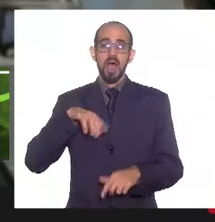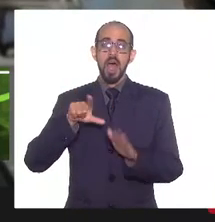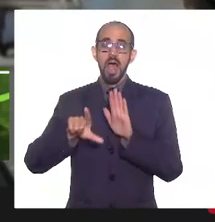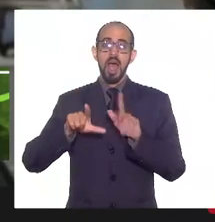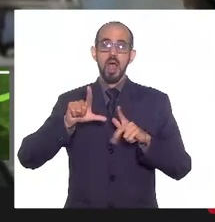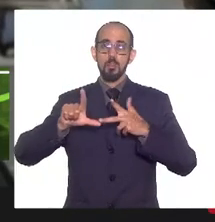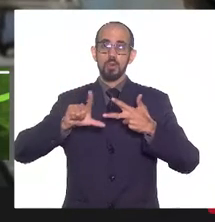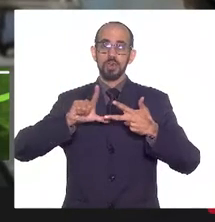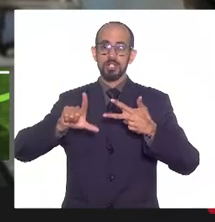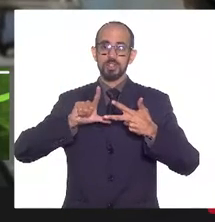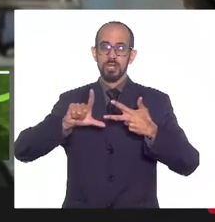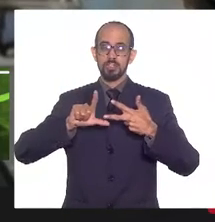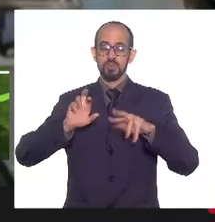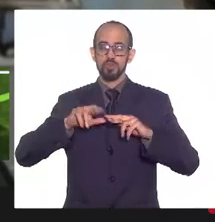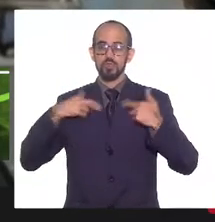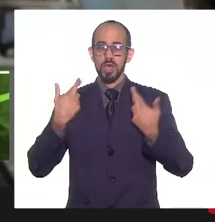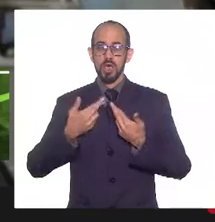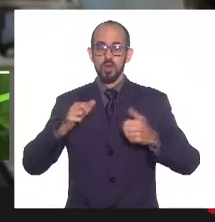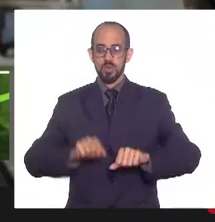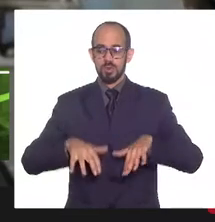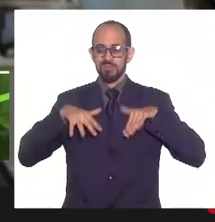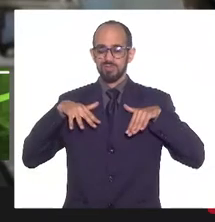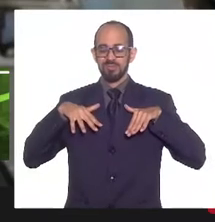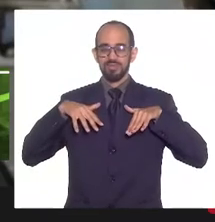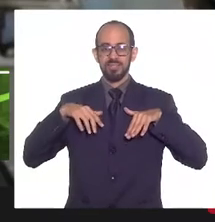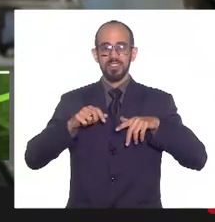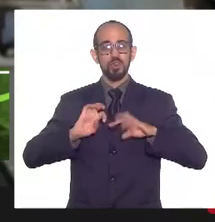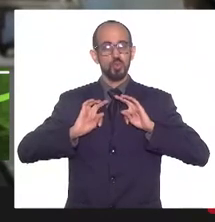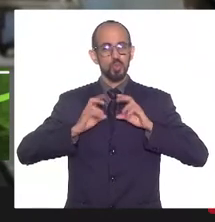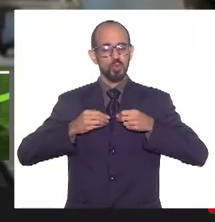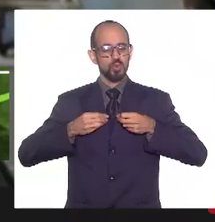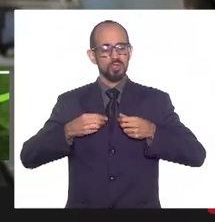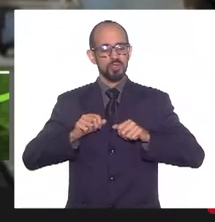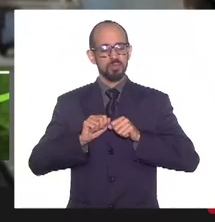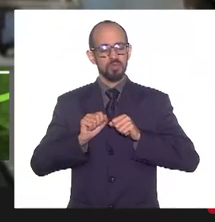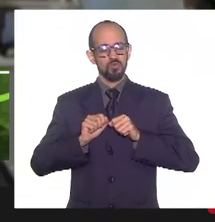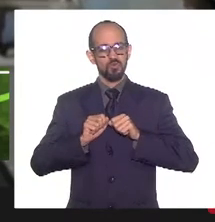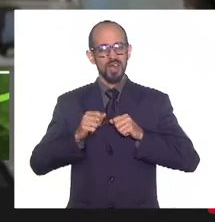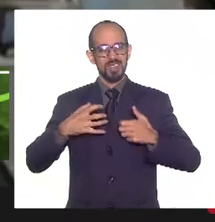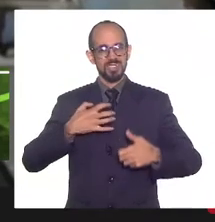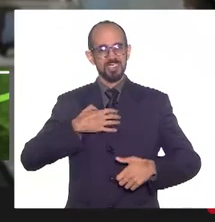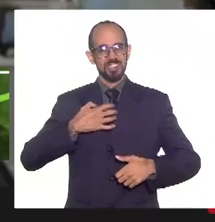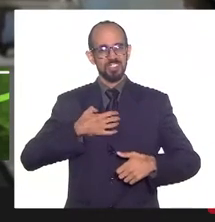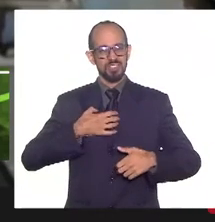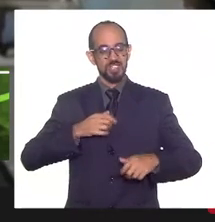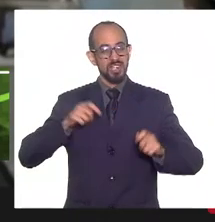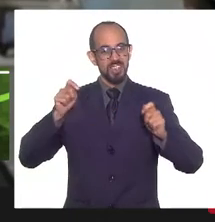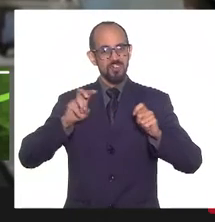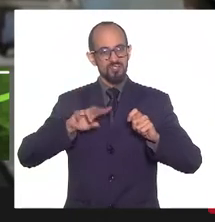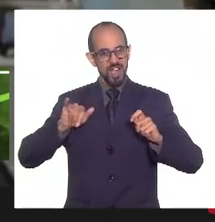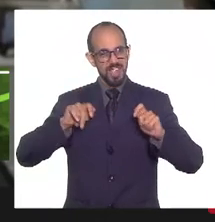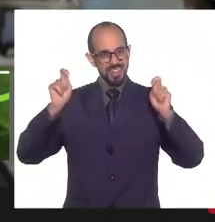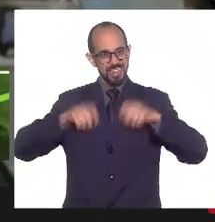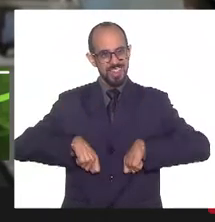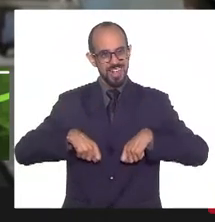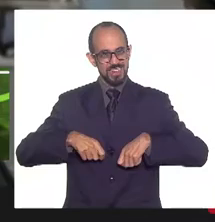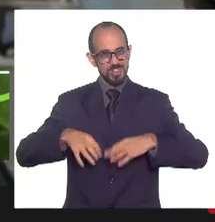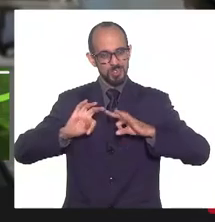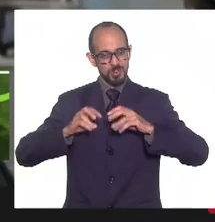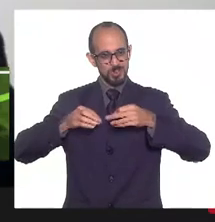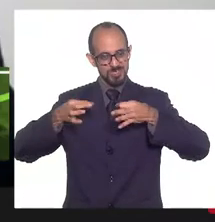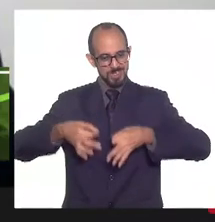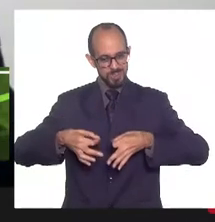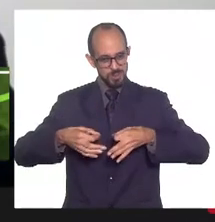então a prontidão desse processo me anima e me enche de esperança para que ele será exitoso eu estou batendo aí na trave